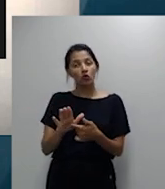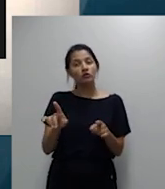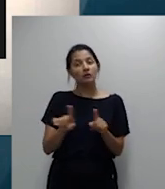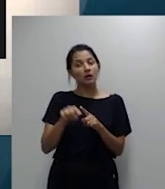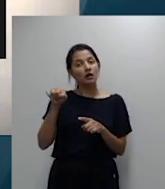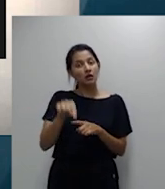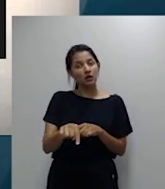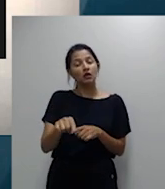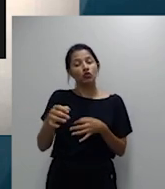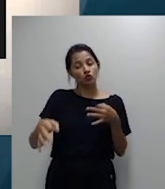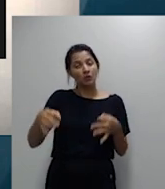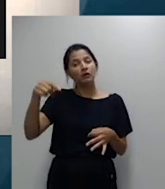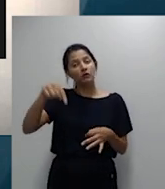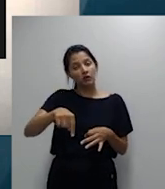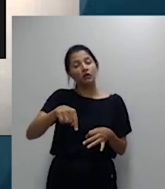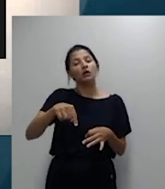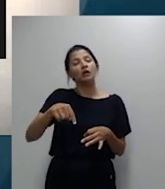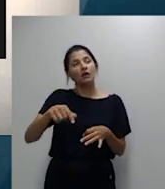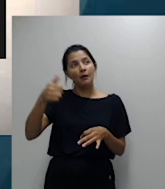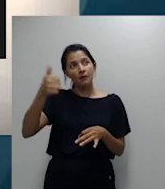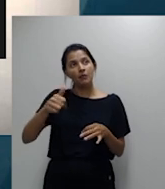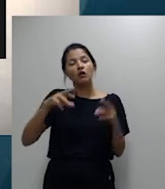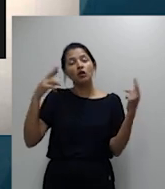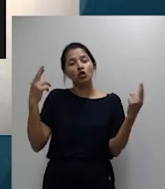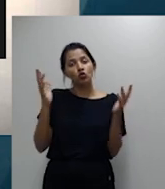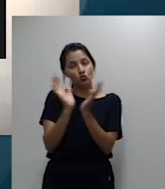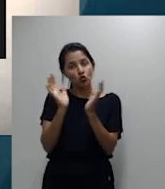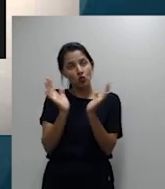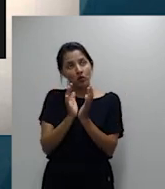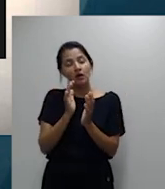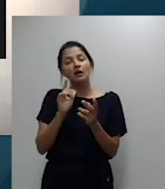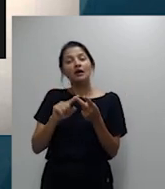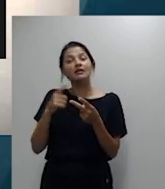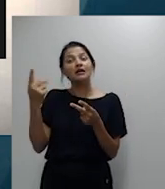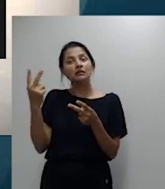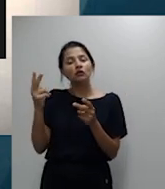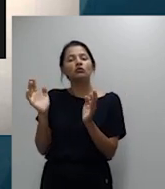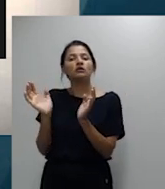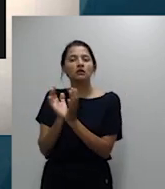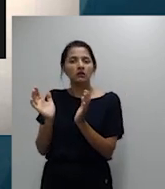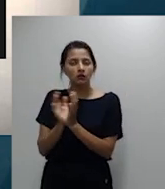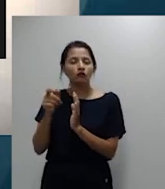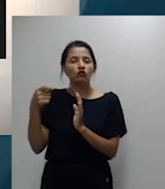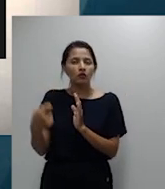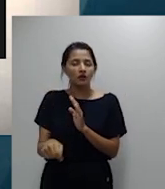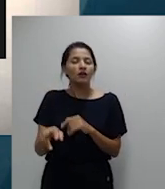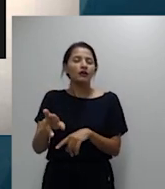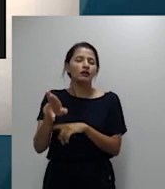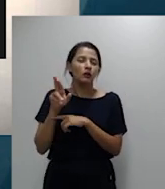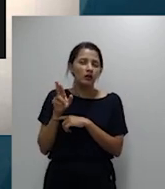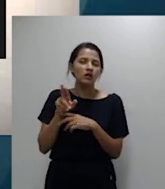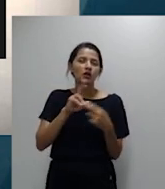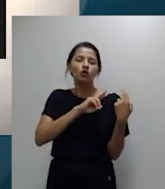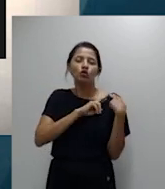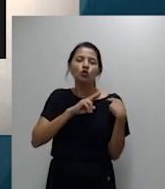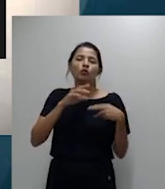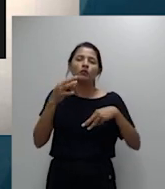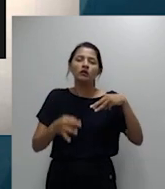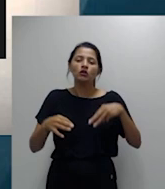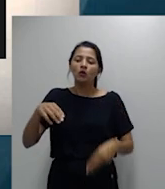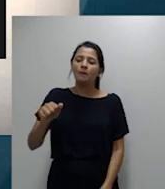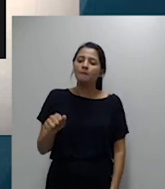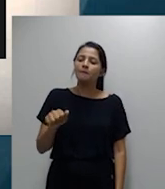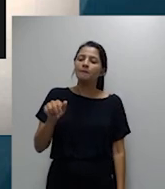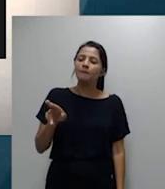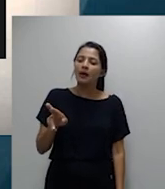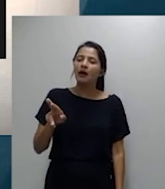nossa turma e da primeira sessão no julgado 28 11 2012 relatoria do ministro Mauro Campbell ficou